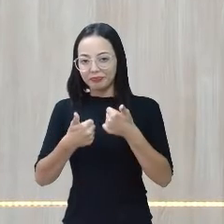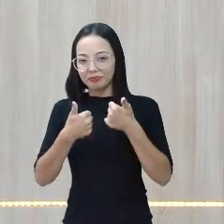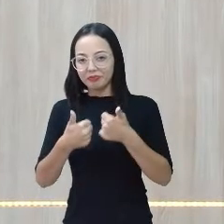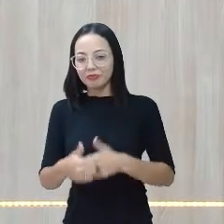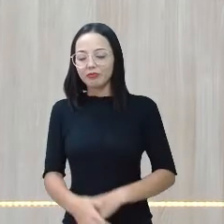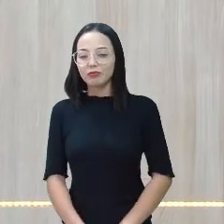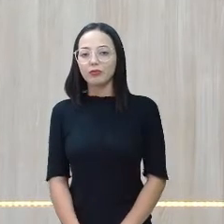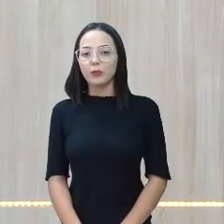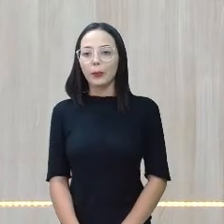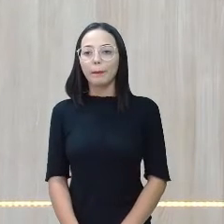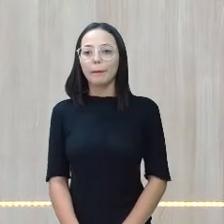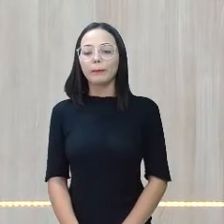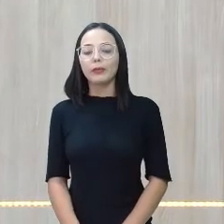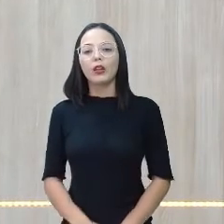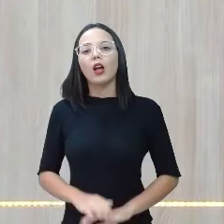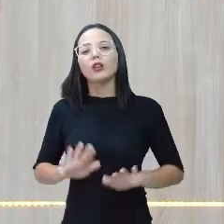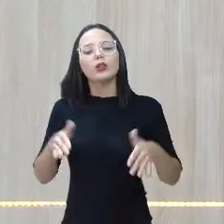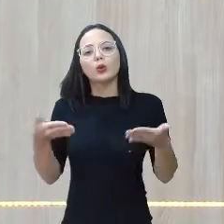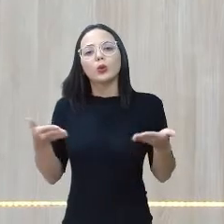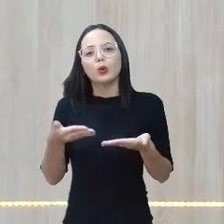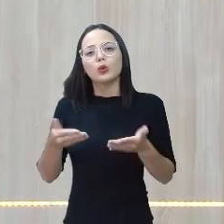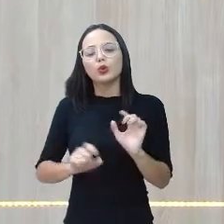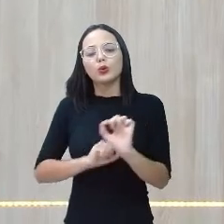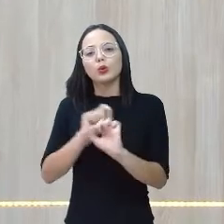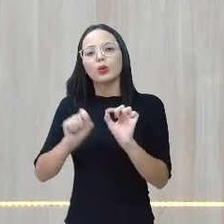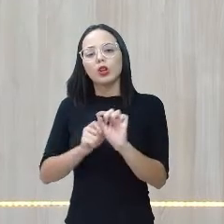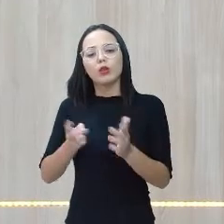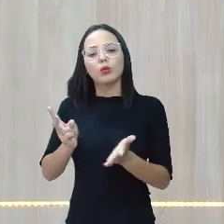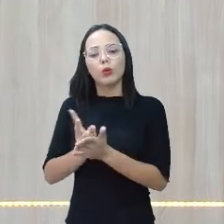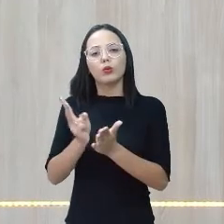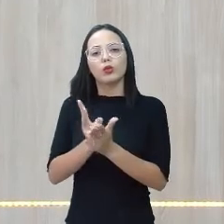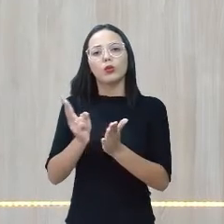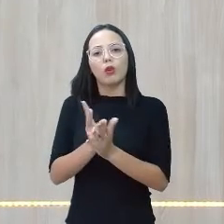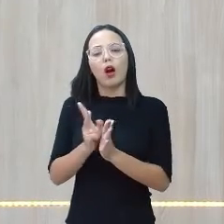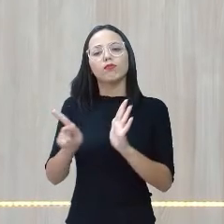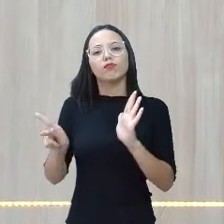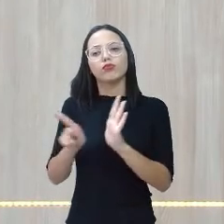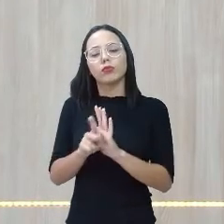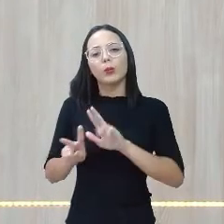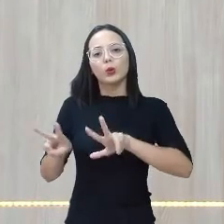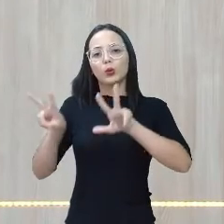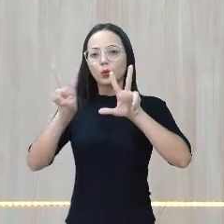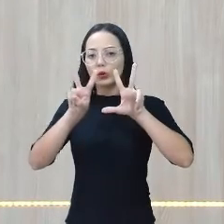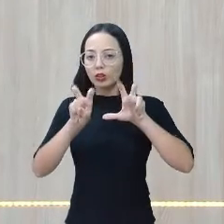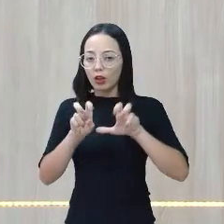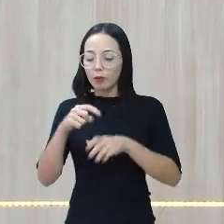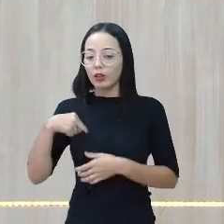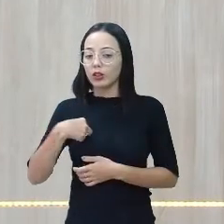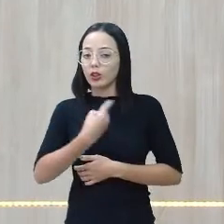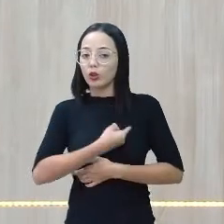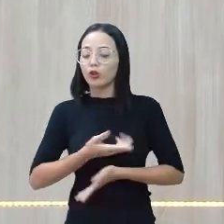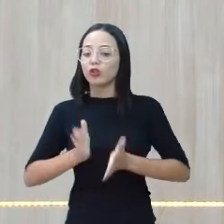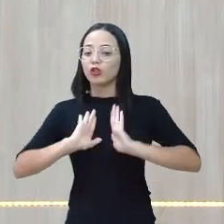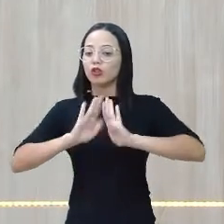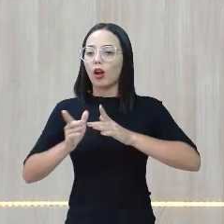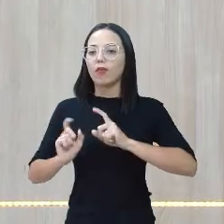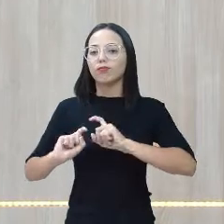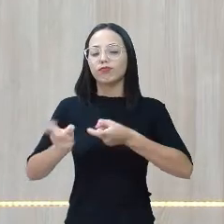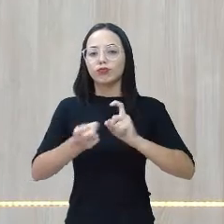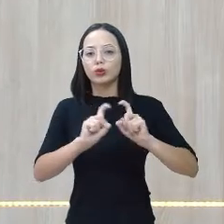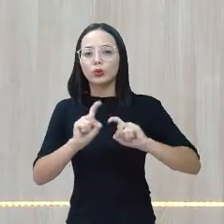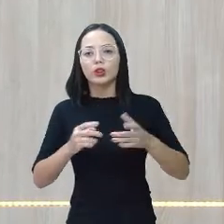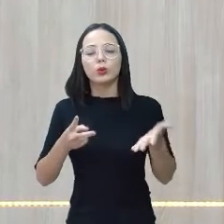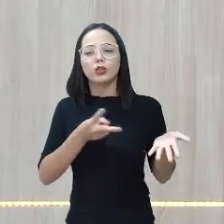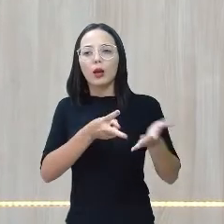Então, hoje nós vamos continuar trabalhando uma temática que nós estávamos discutindo na semana